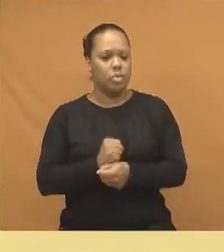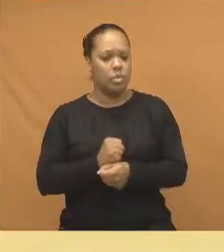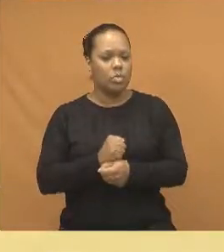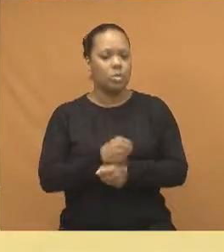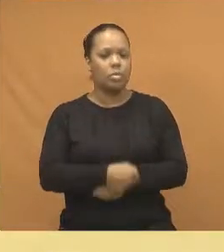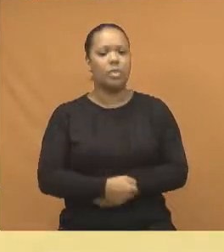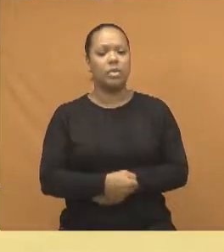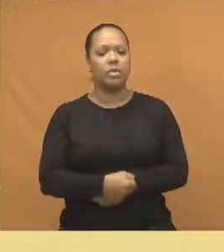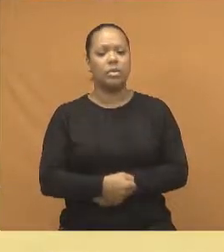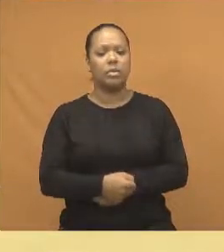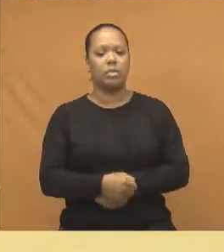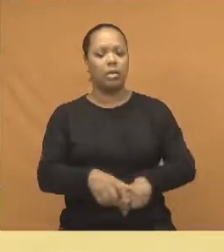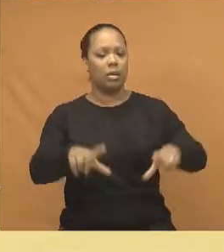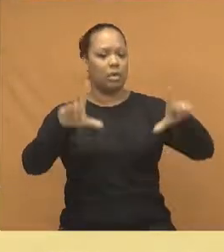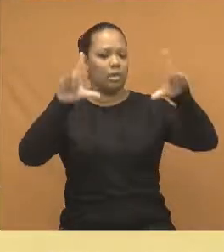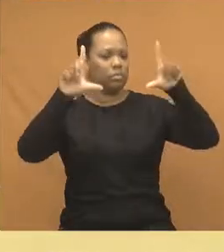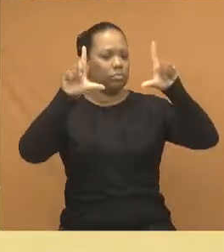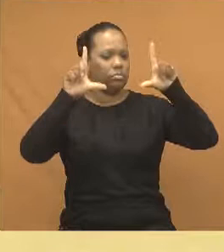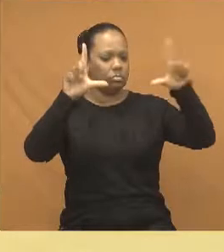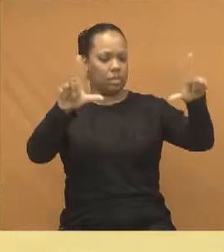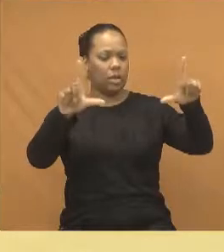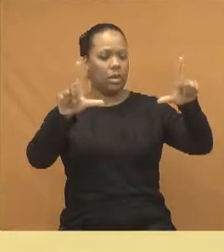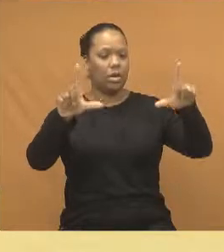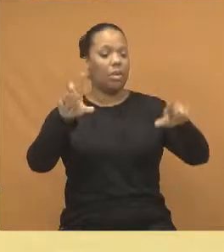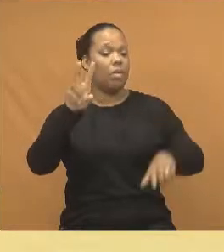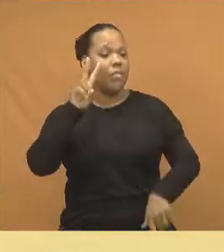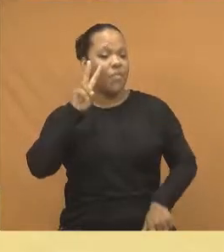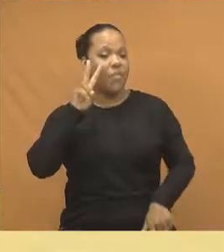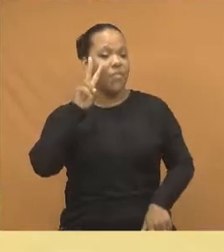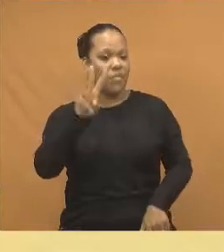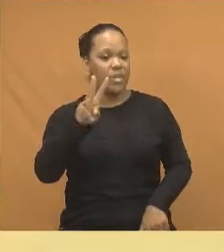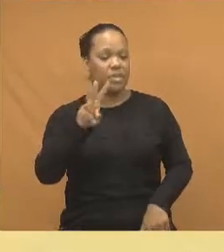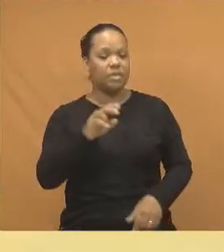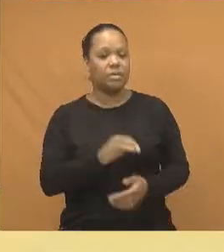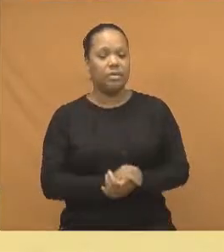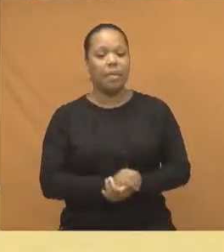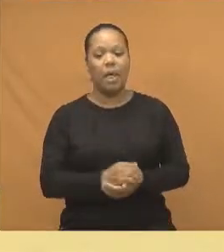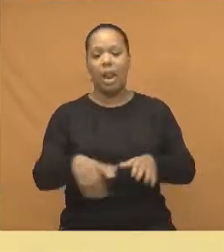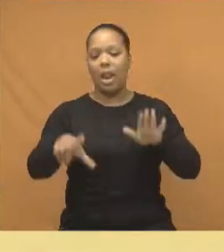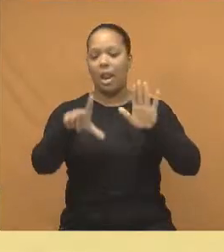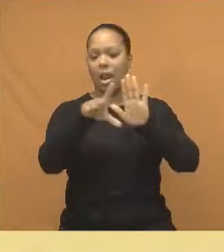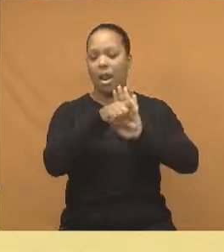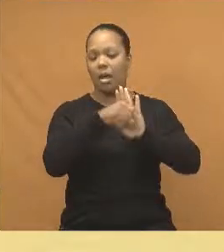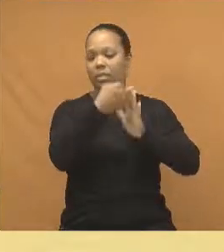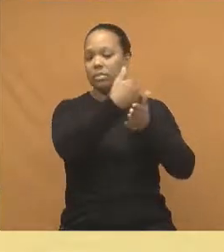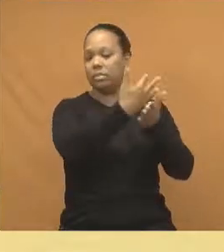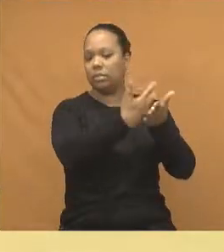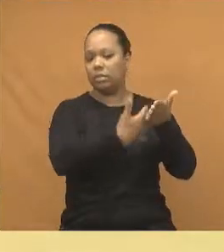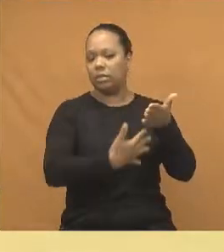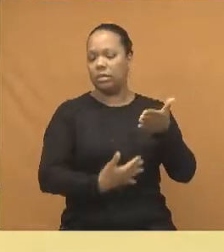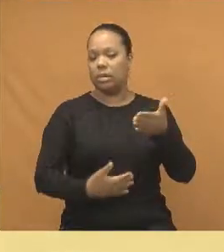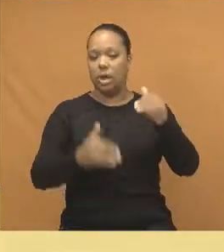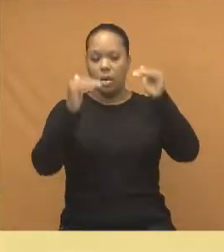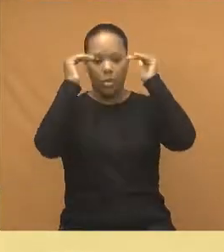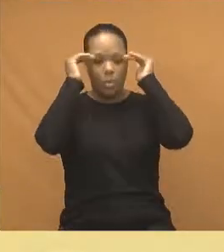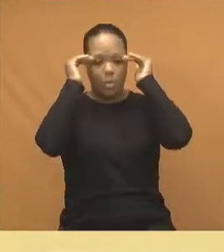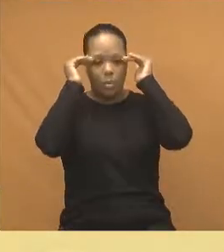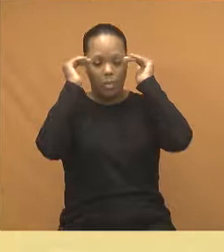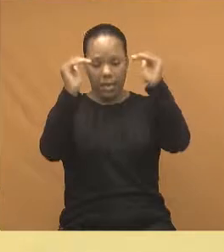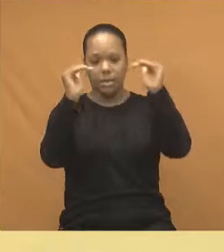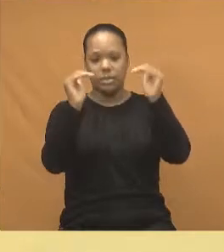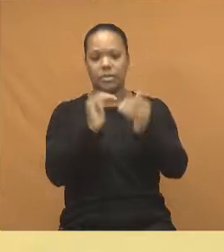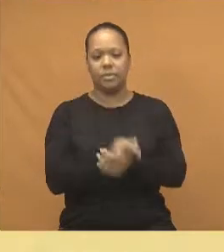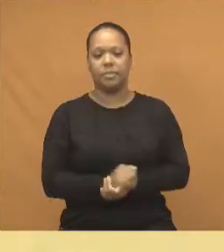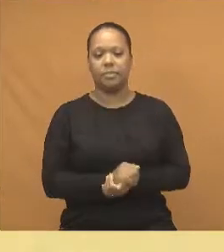obrigados a fixarem em local visível o texto da lei e zelar pela